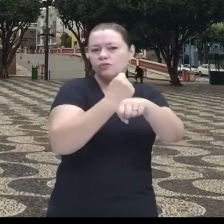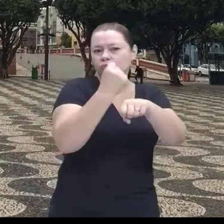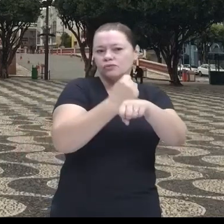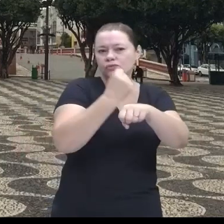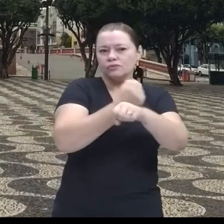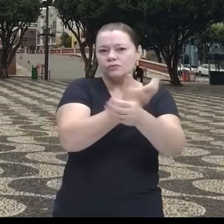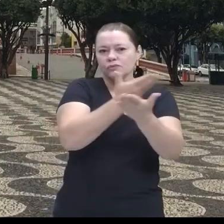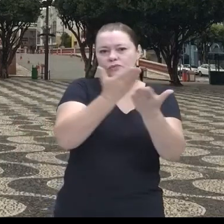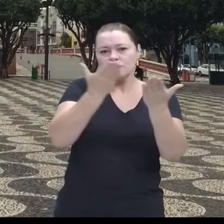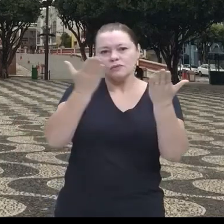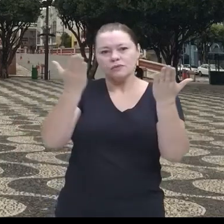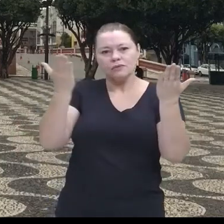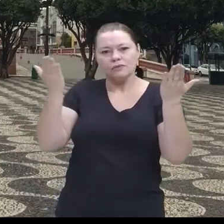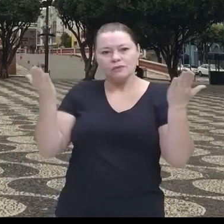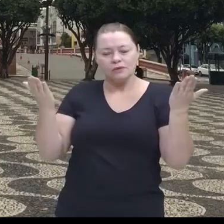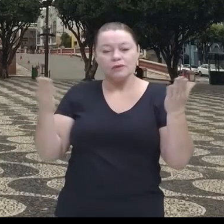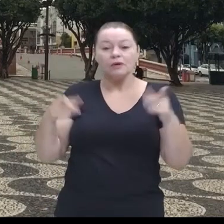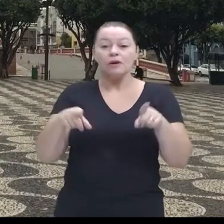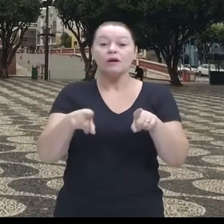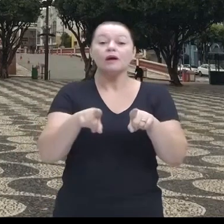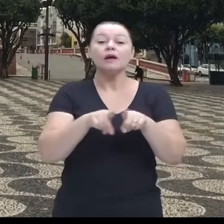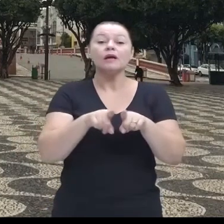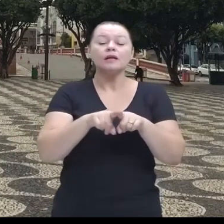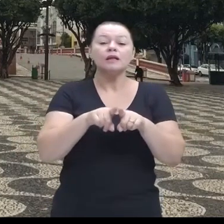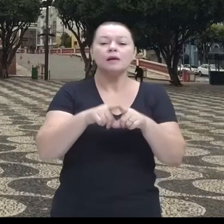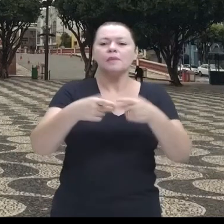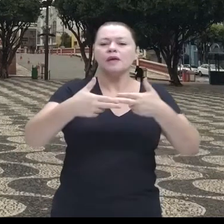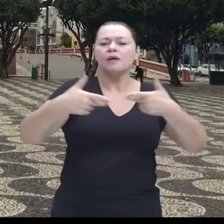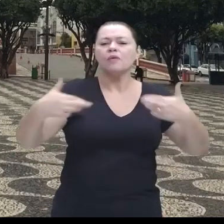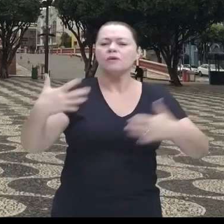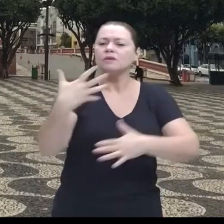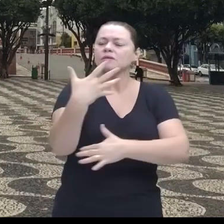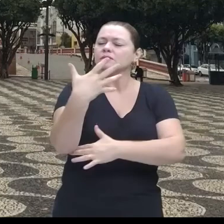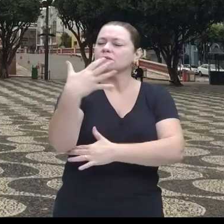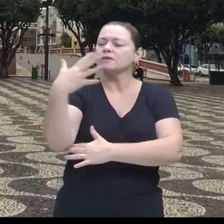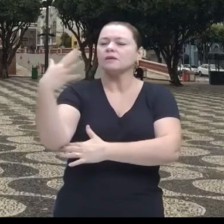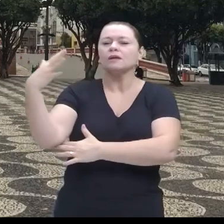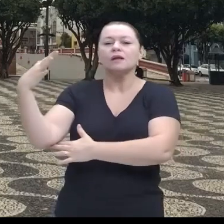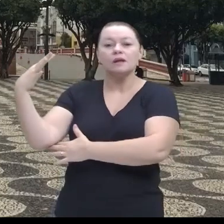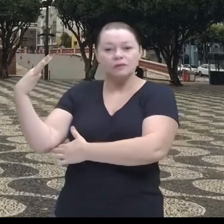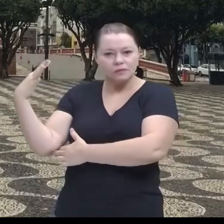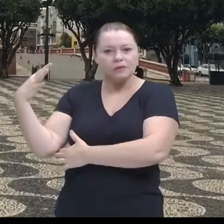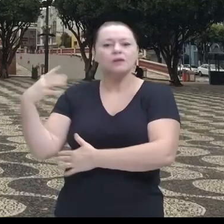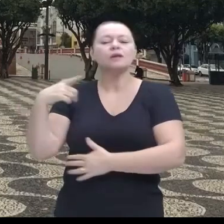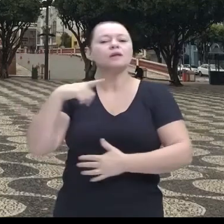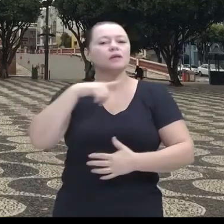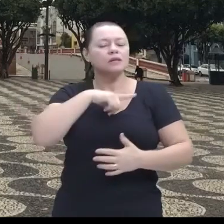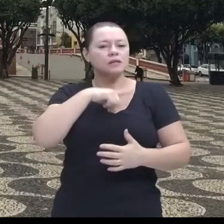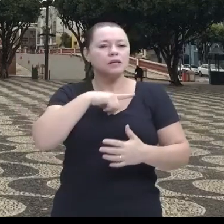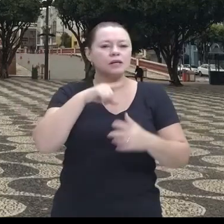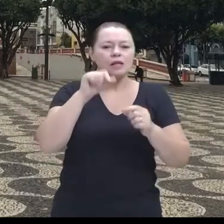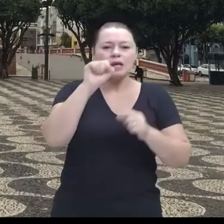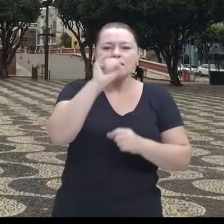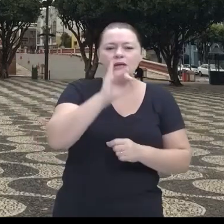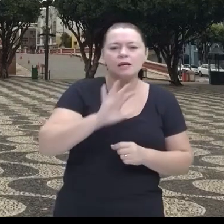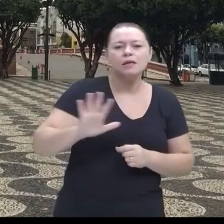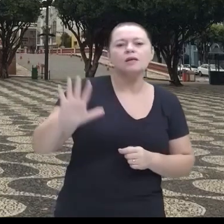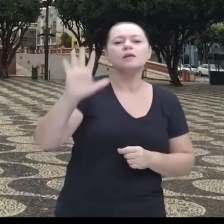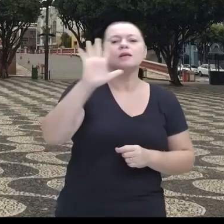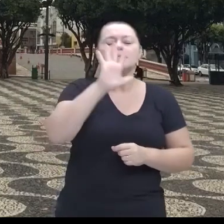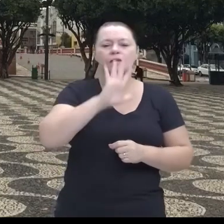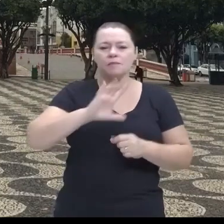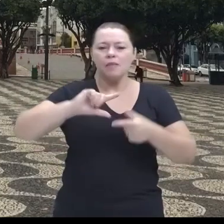construções e até mesmo elementos da natureza têm determinados formatos. E